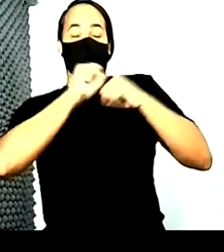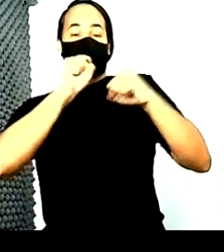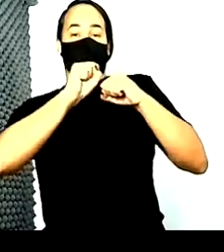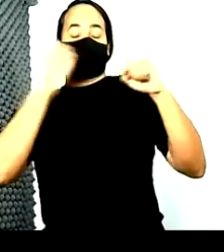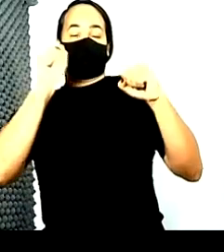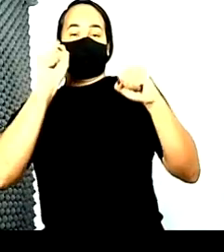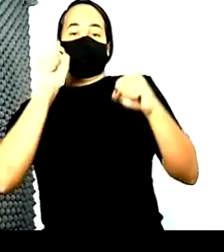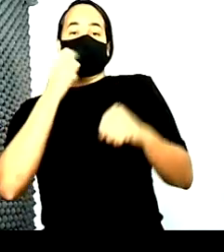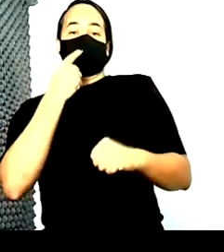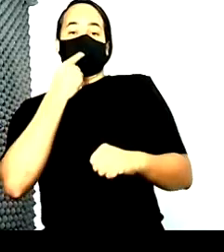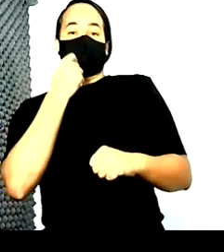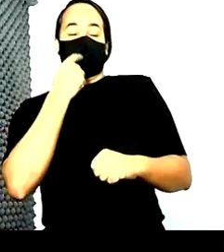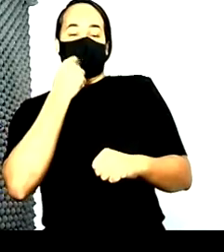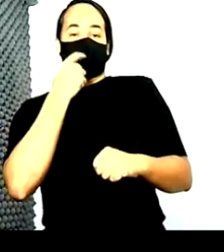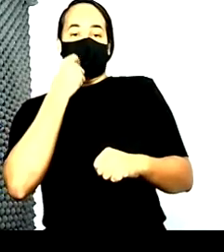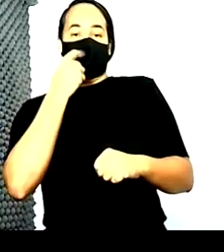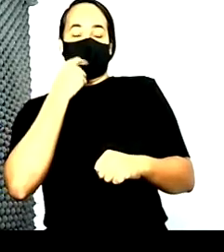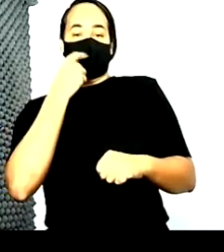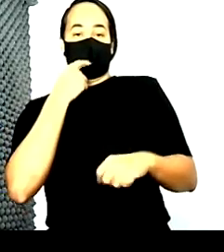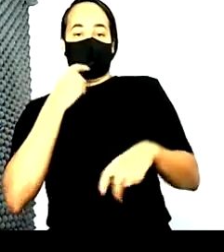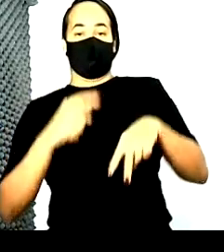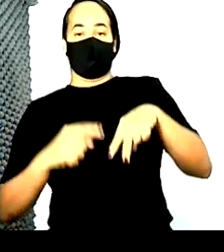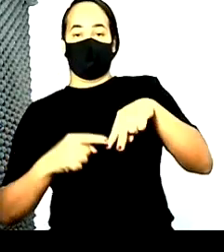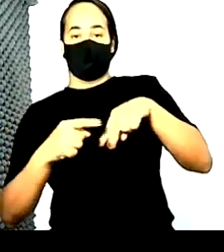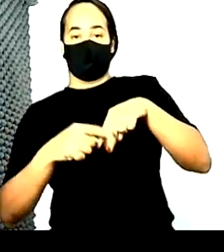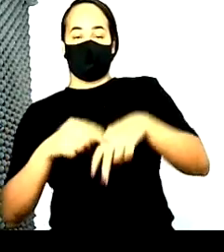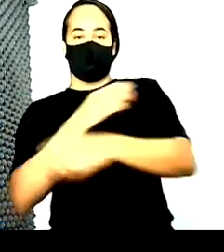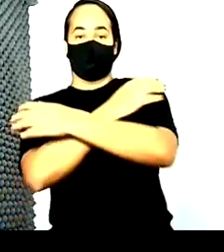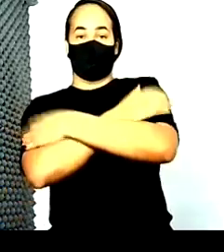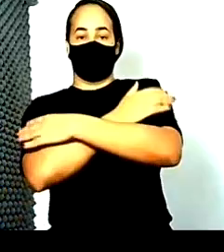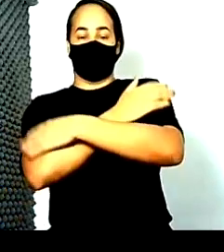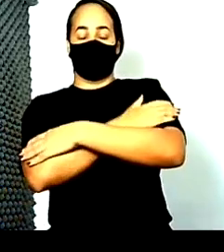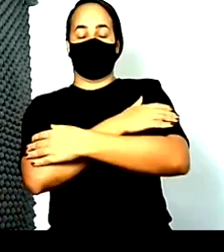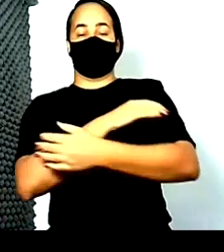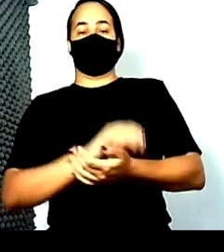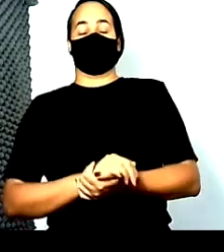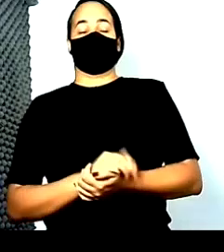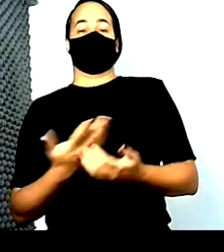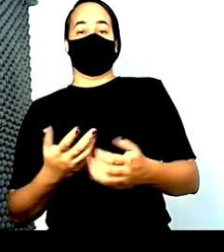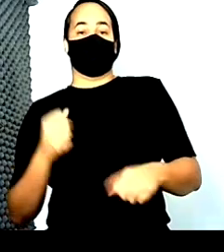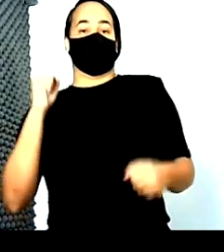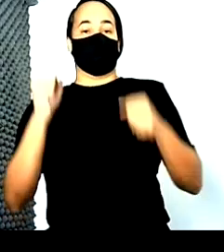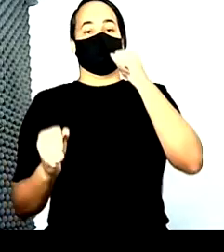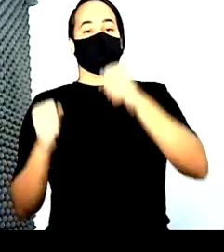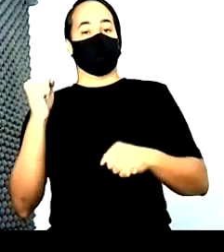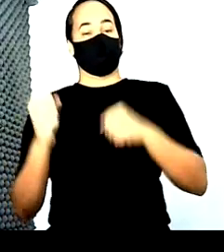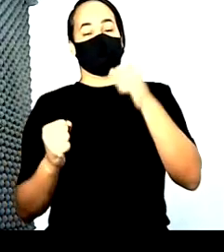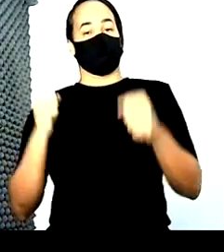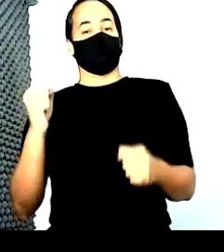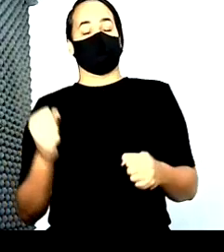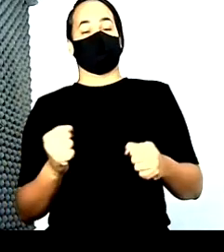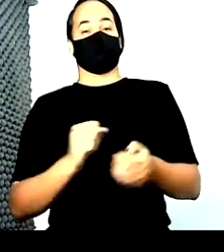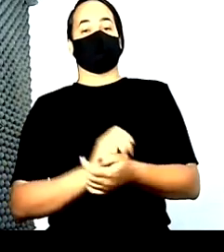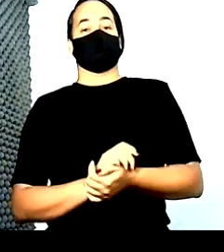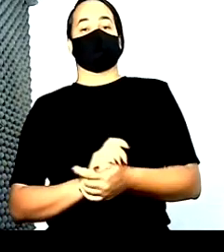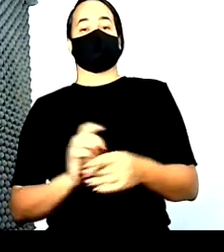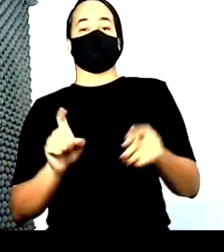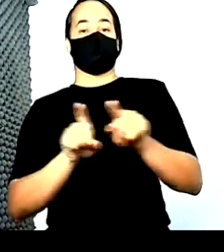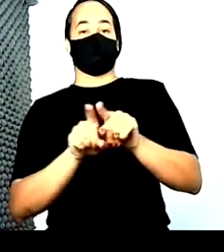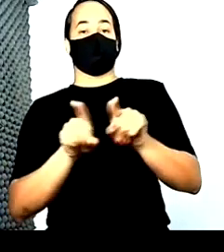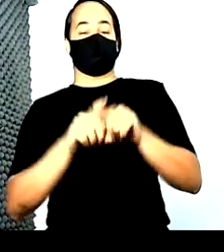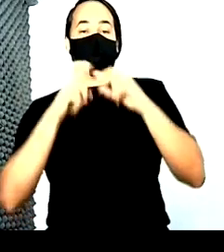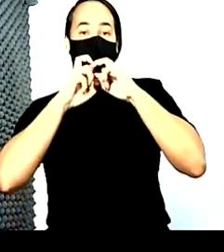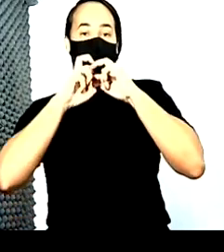mais sangue para as pernas e braços, aumentando a capacidade de correr ou de se exaltar em